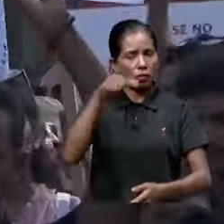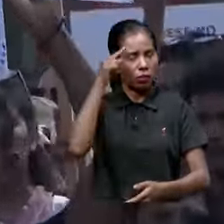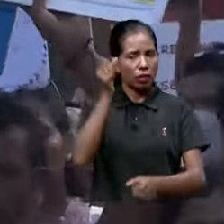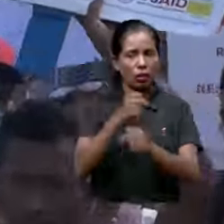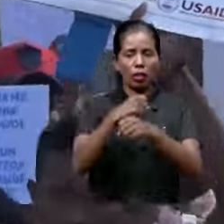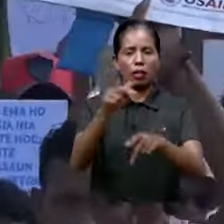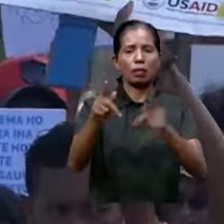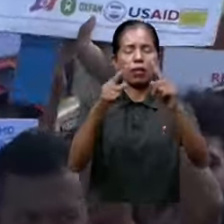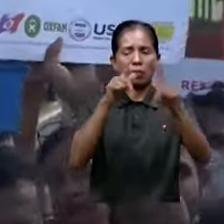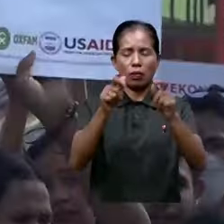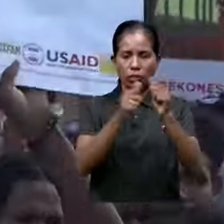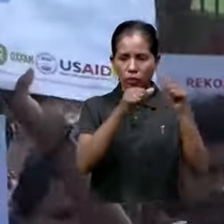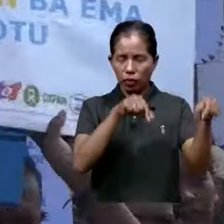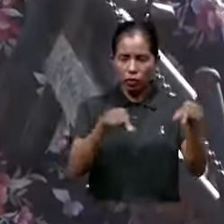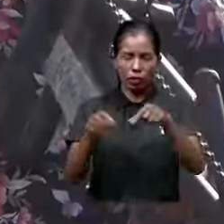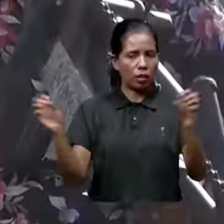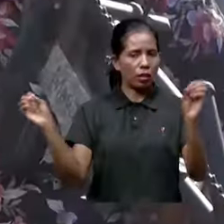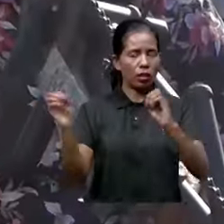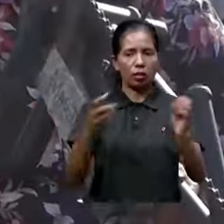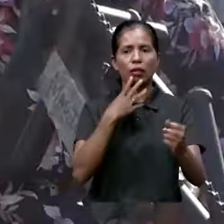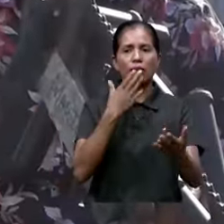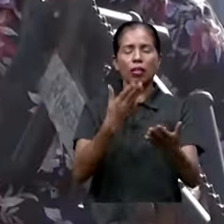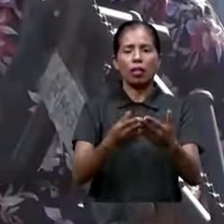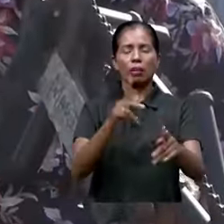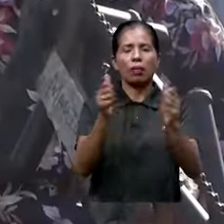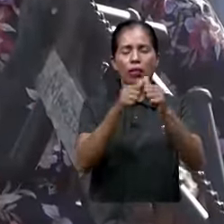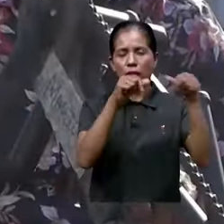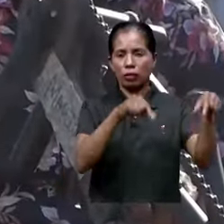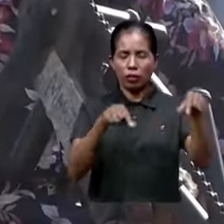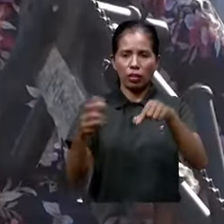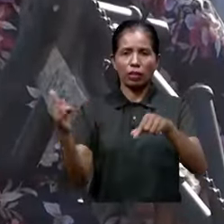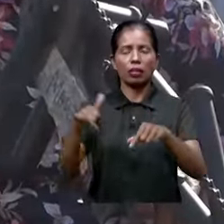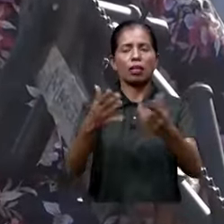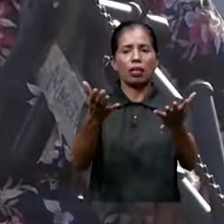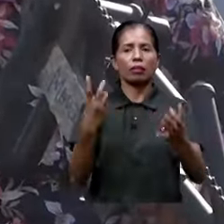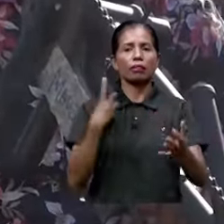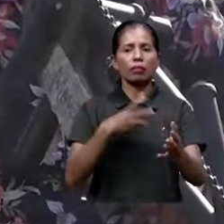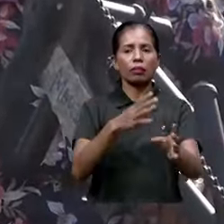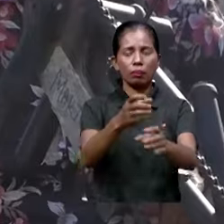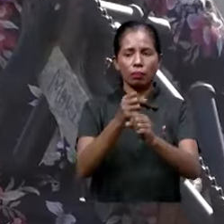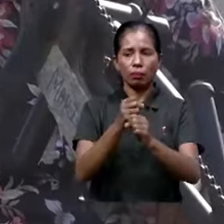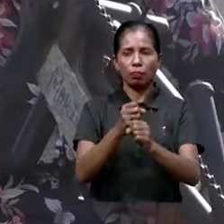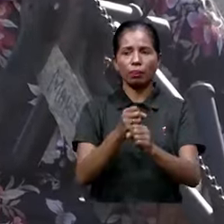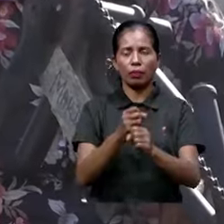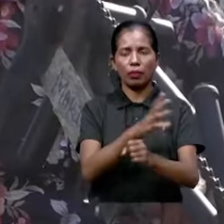emo deficiência sirane la o solução no be emo deficiência sira hakara ita foti na fating moto dela